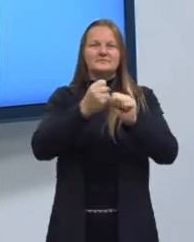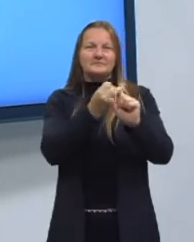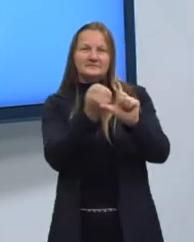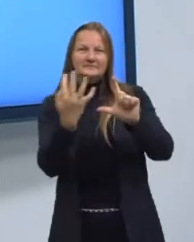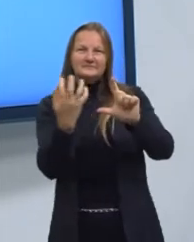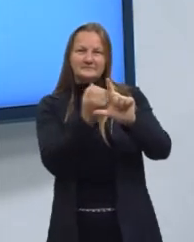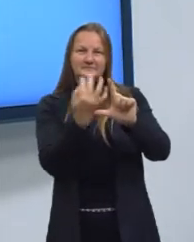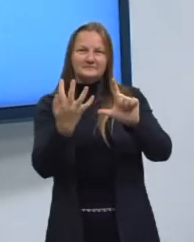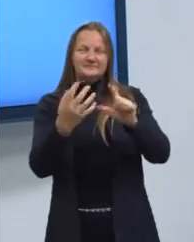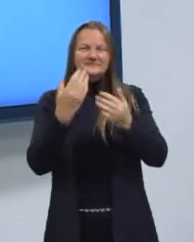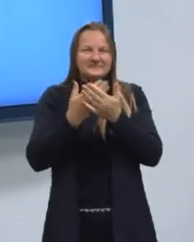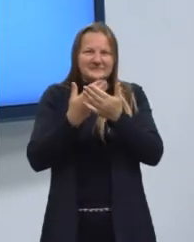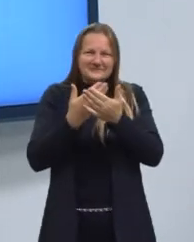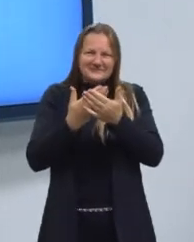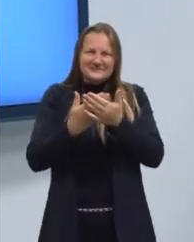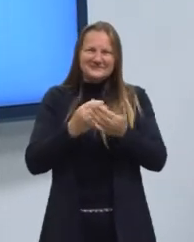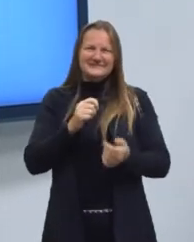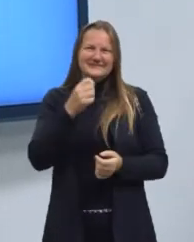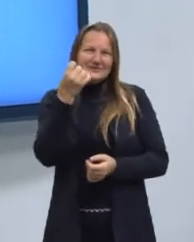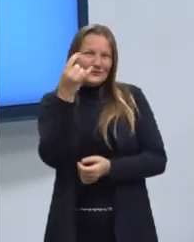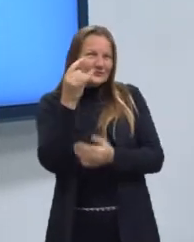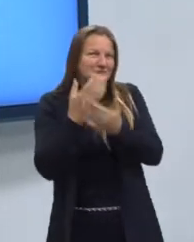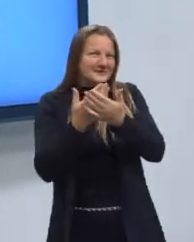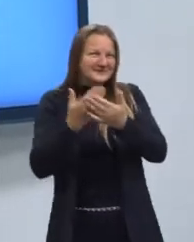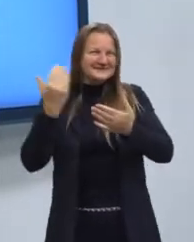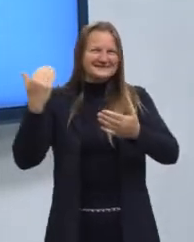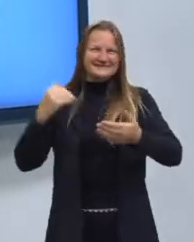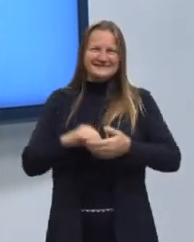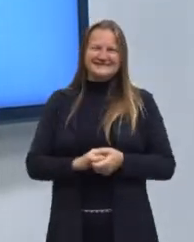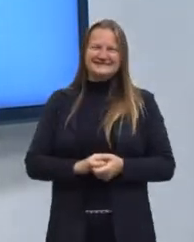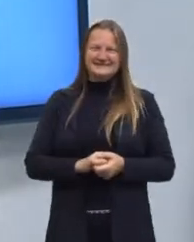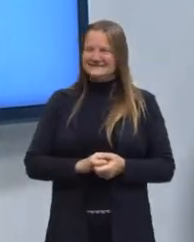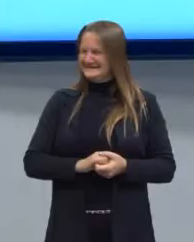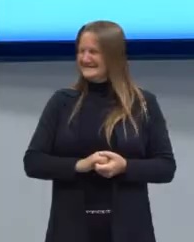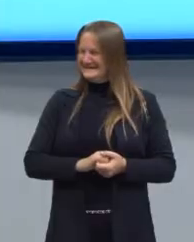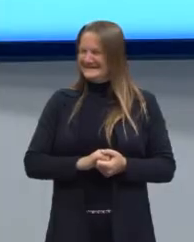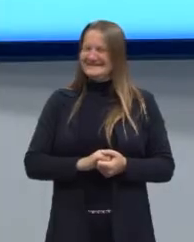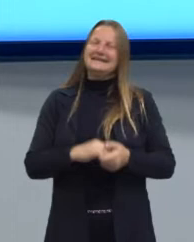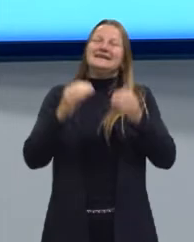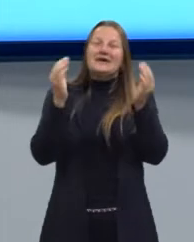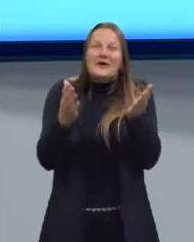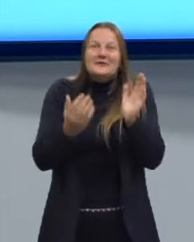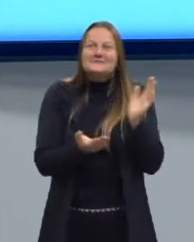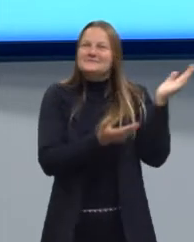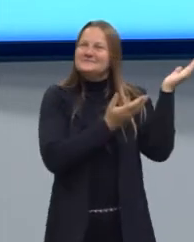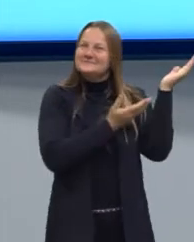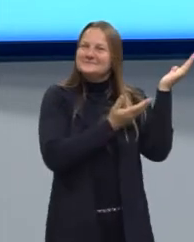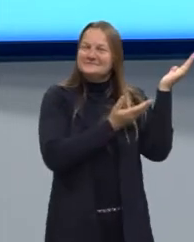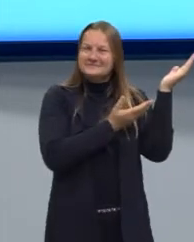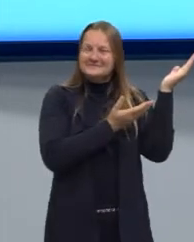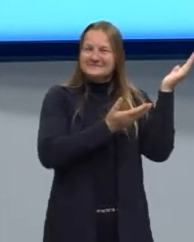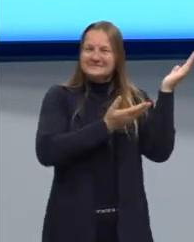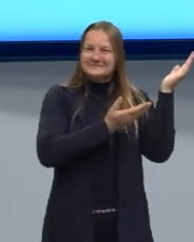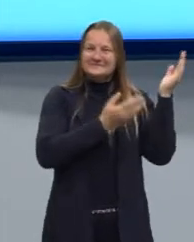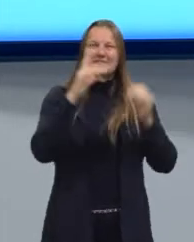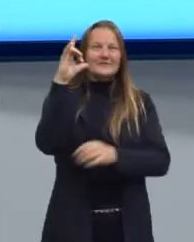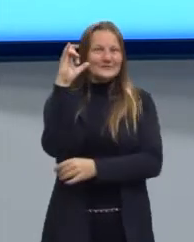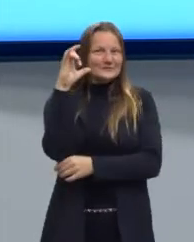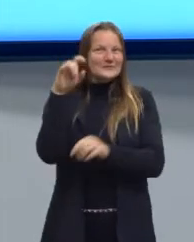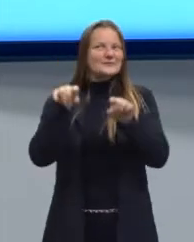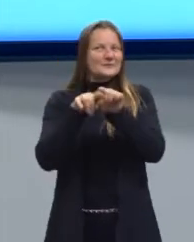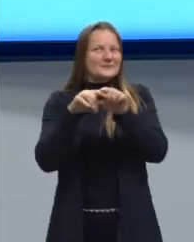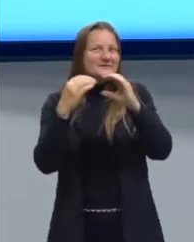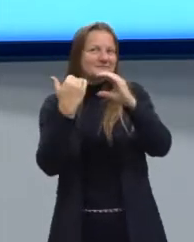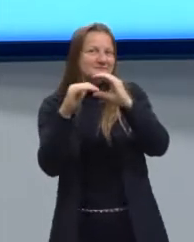que nós estudamos aí na última aula aqui pessoal eu deixo para vocês o Instagram e também o e-mail